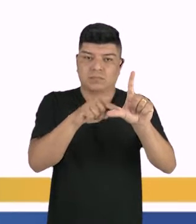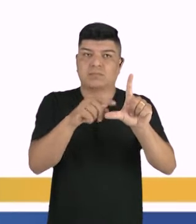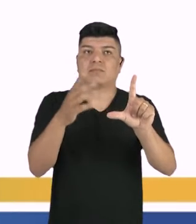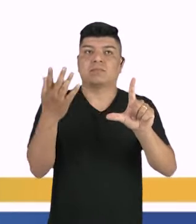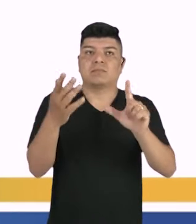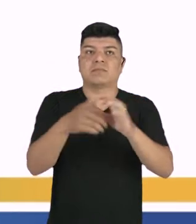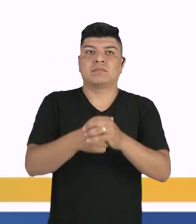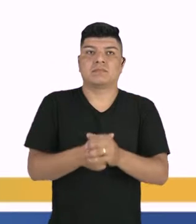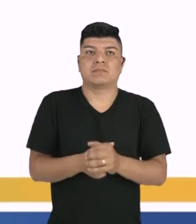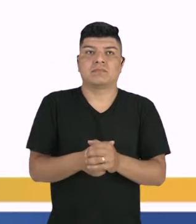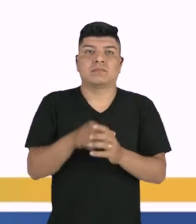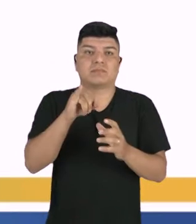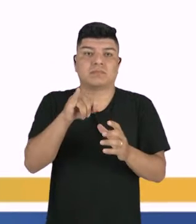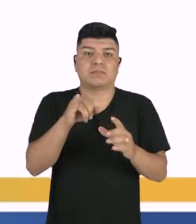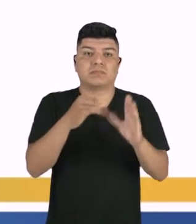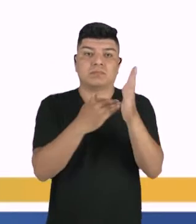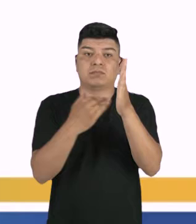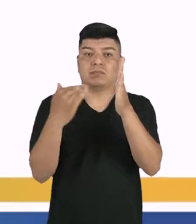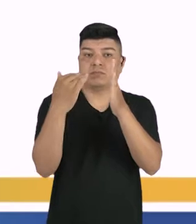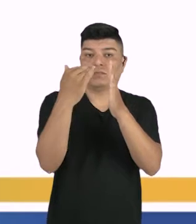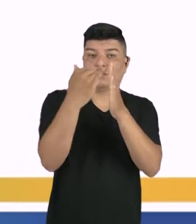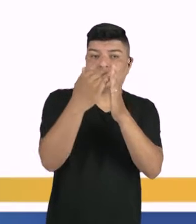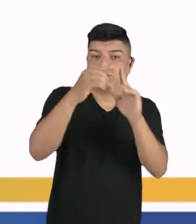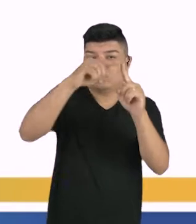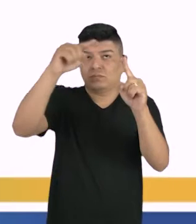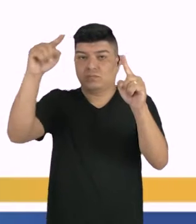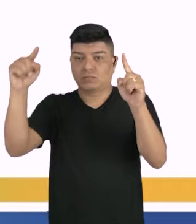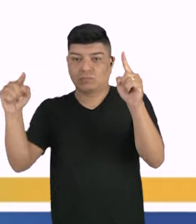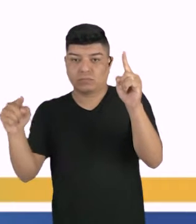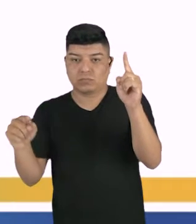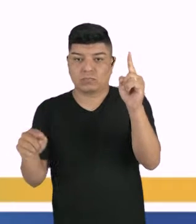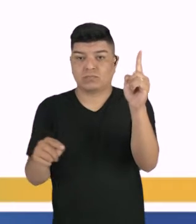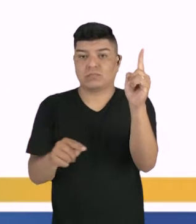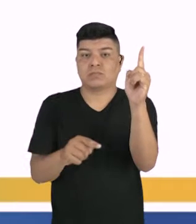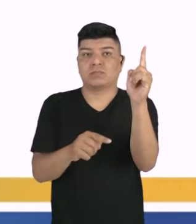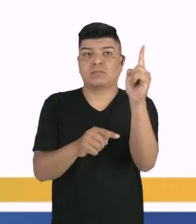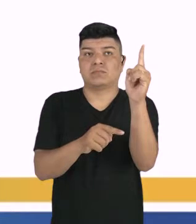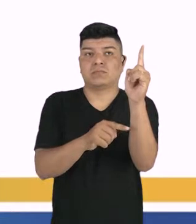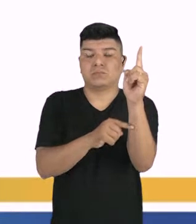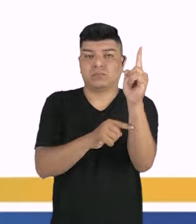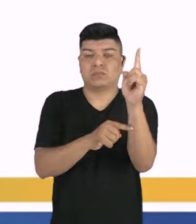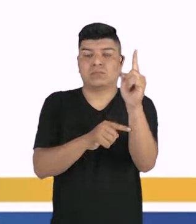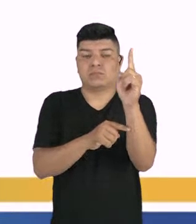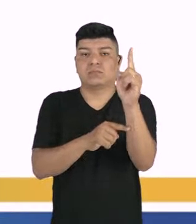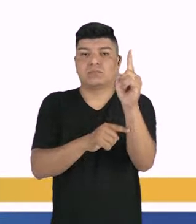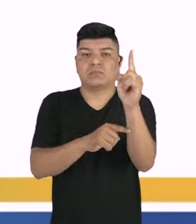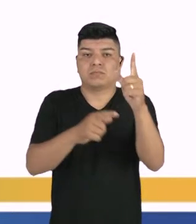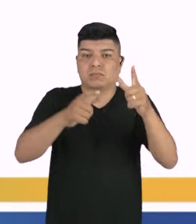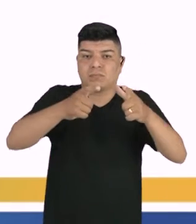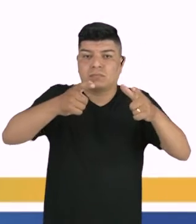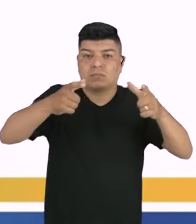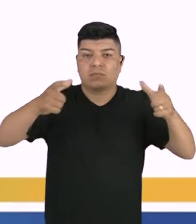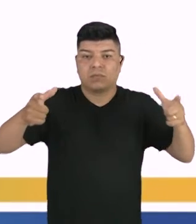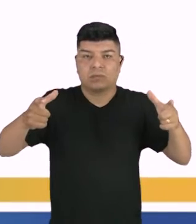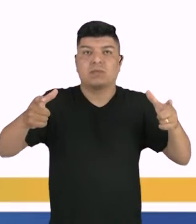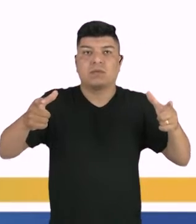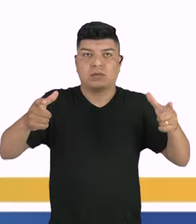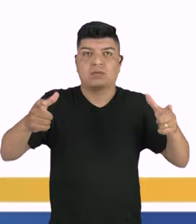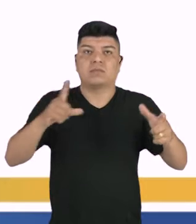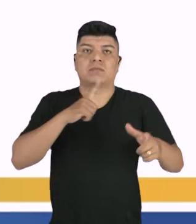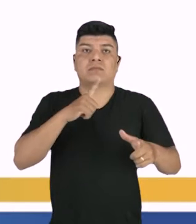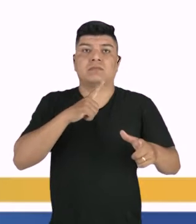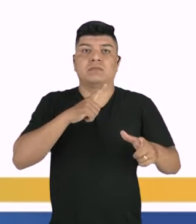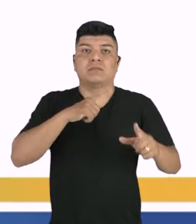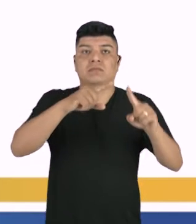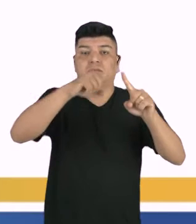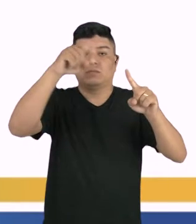60 graus, se nós aumentarmos uma volta no sentido, né, anti-horário, aumentando o arco com uma volta a mais, nós temos